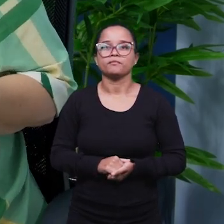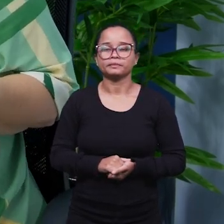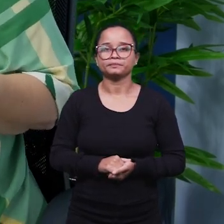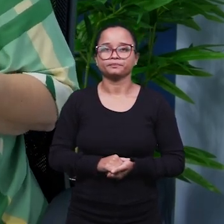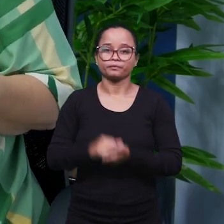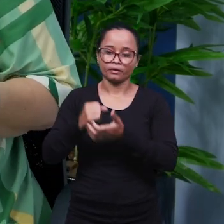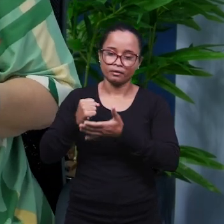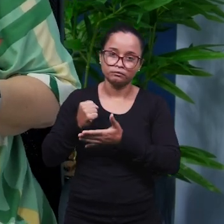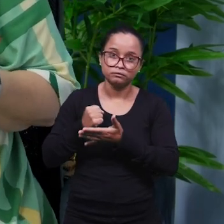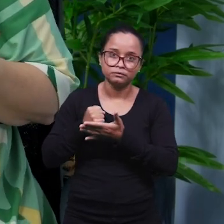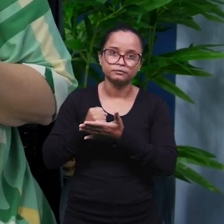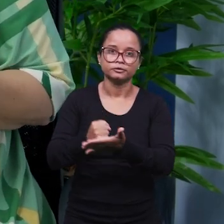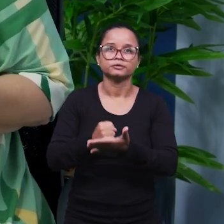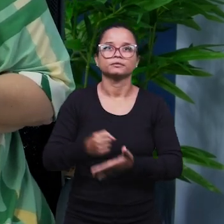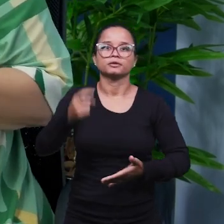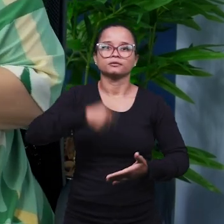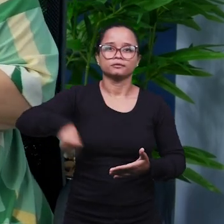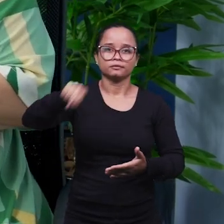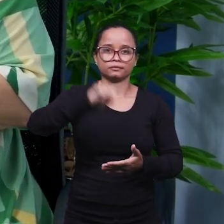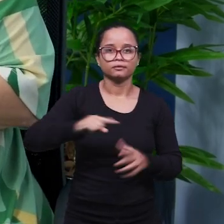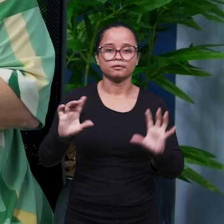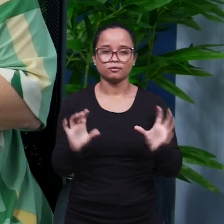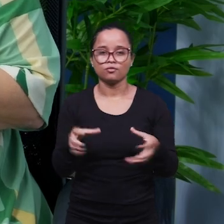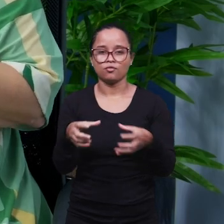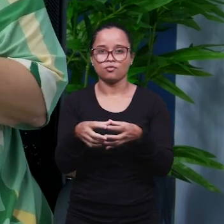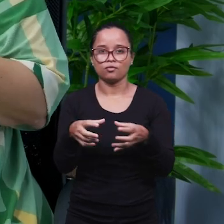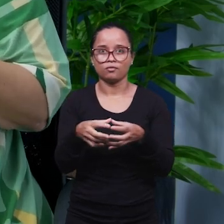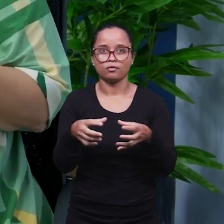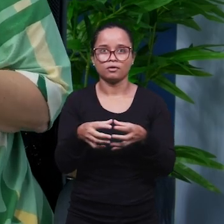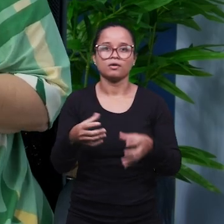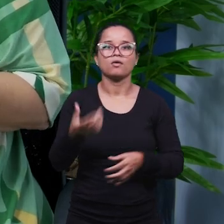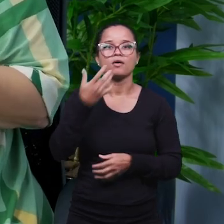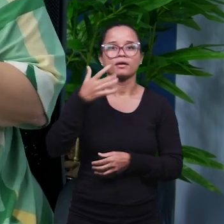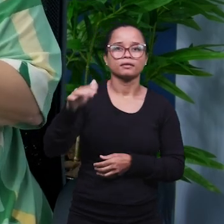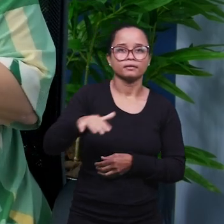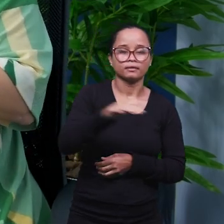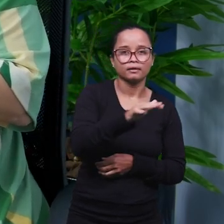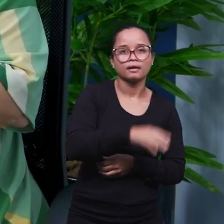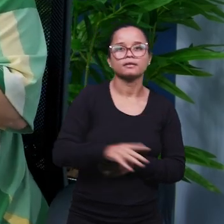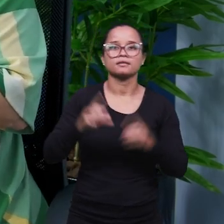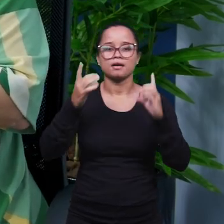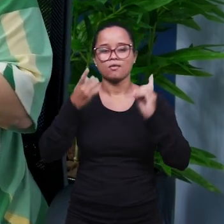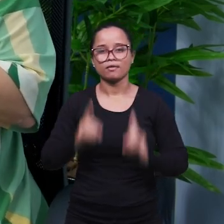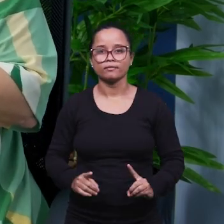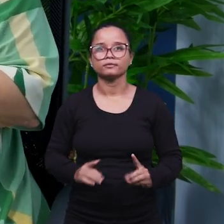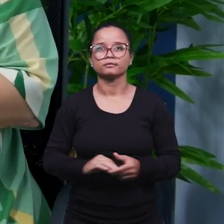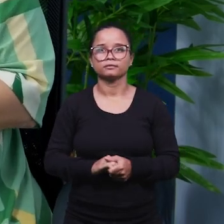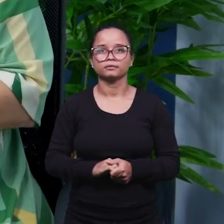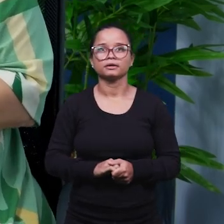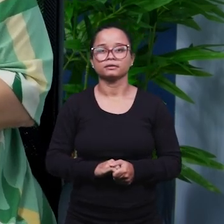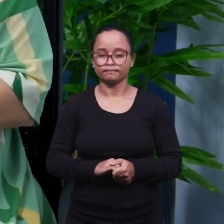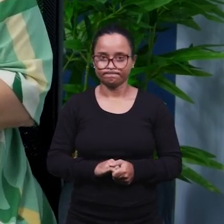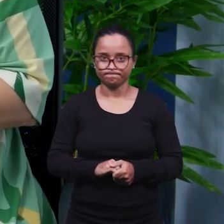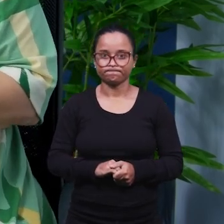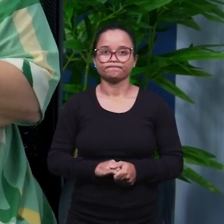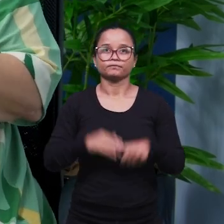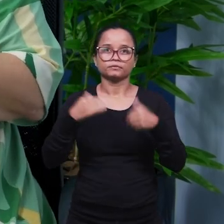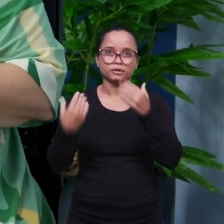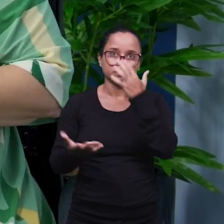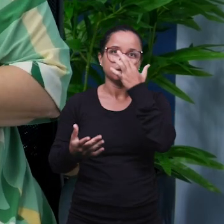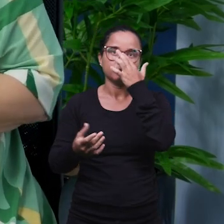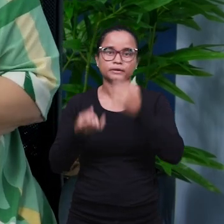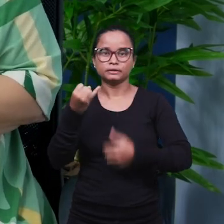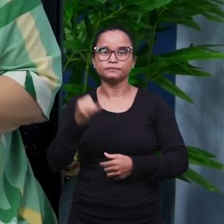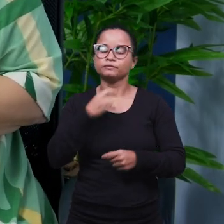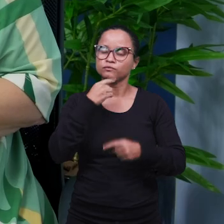excelente auxílio para nós nas classes, com crianças típicas, com crianças com deficiências, não importa. Então,